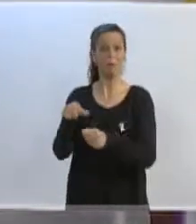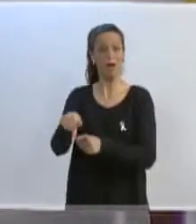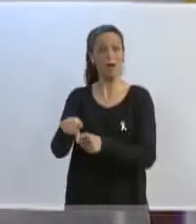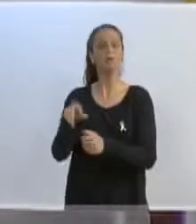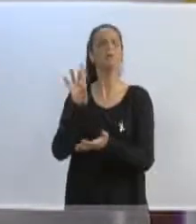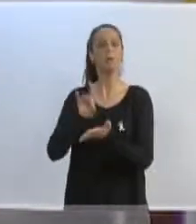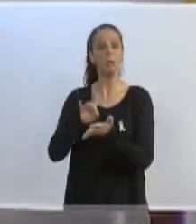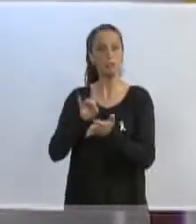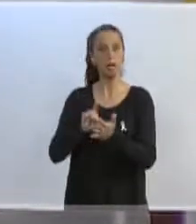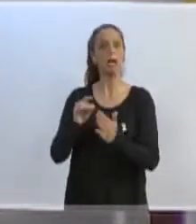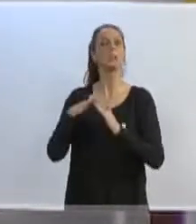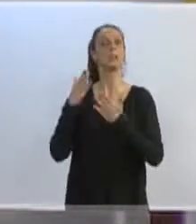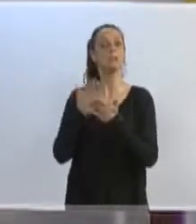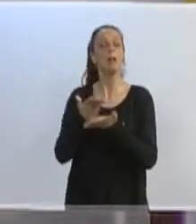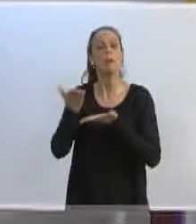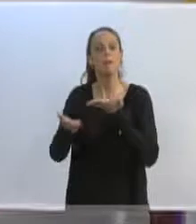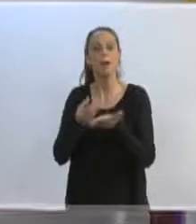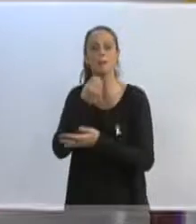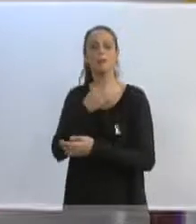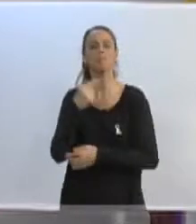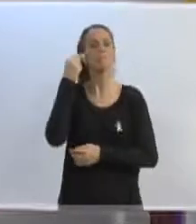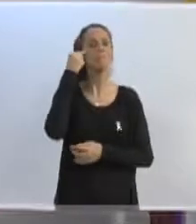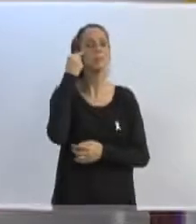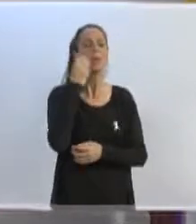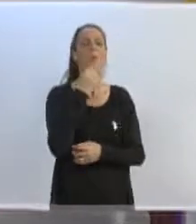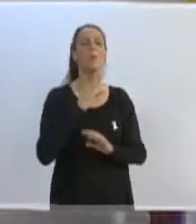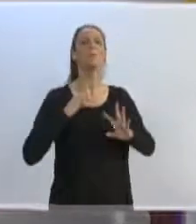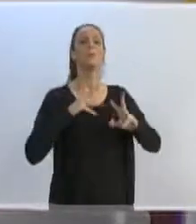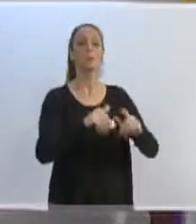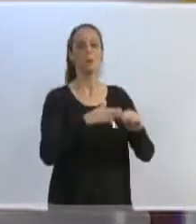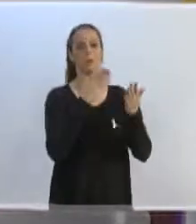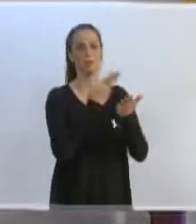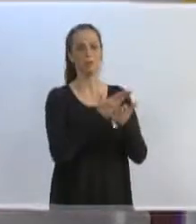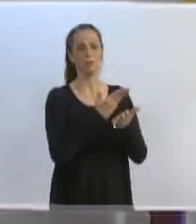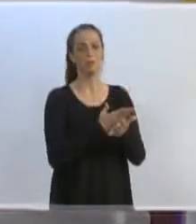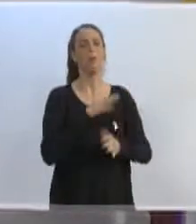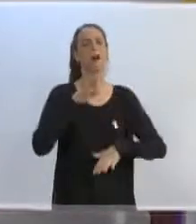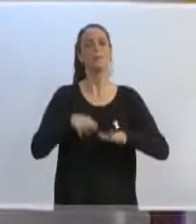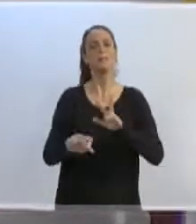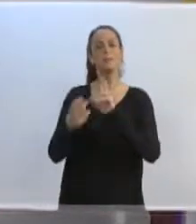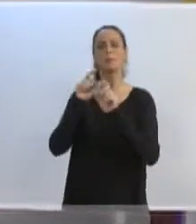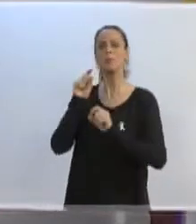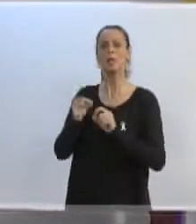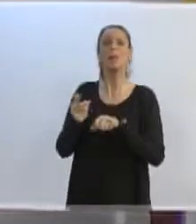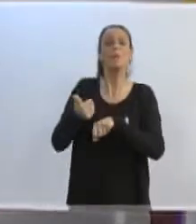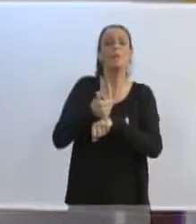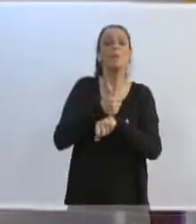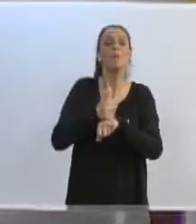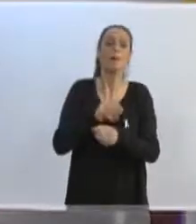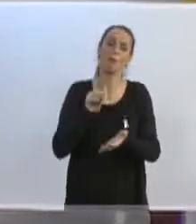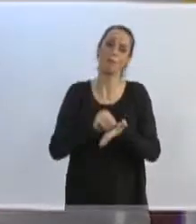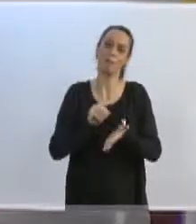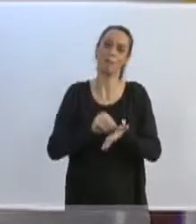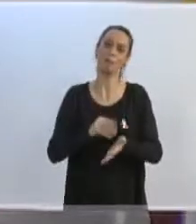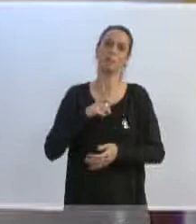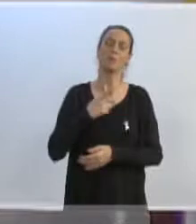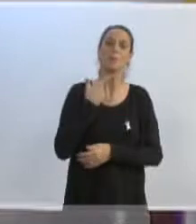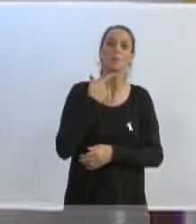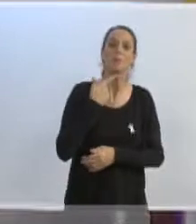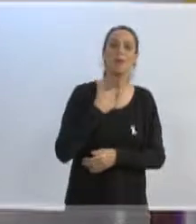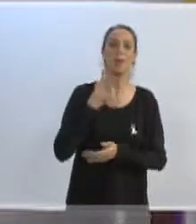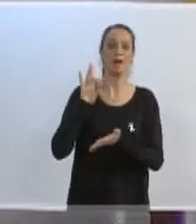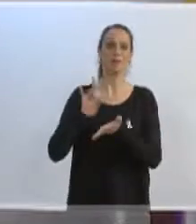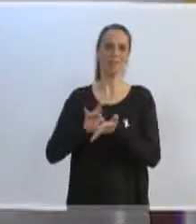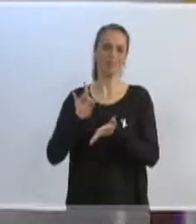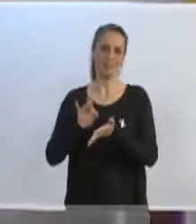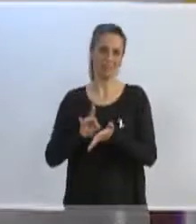as escolas fossem assim. Infelizmente, demanda muito mais boa vontade dos profissionais do que outra coisa.